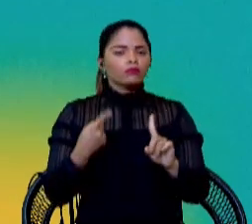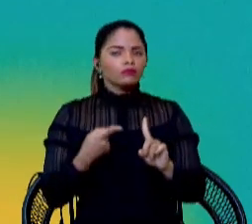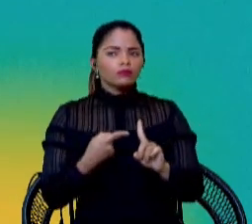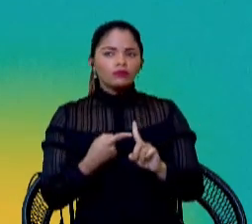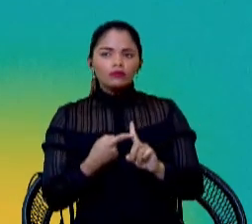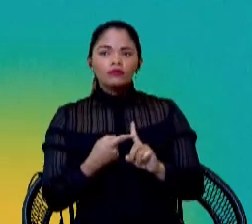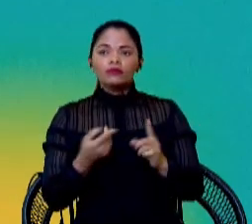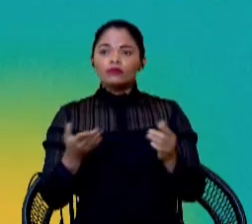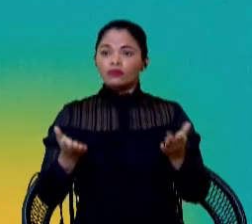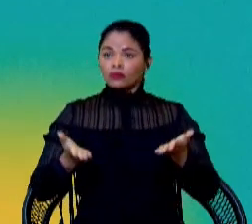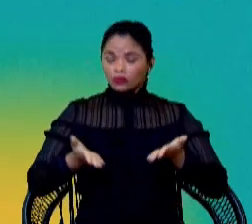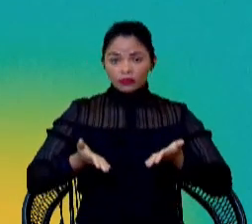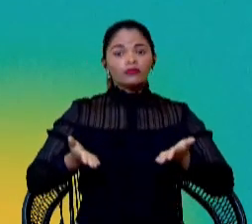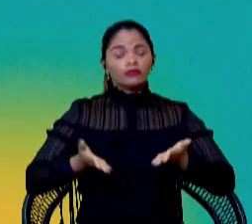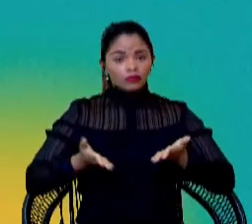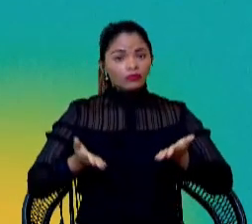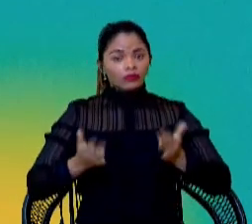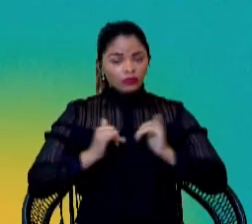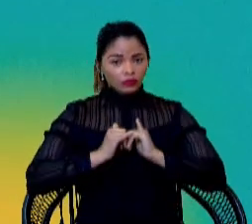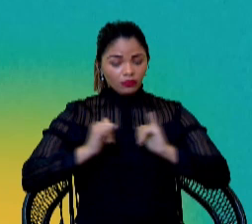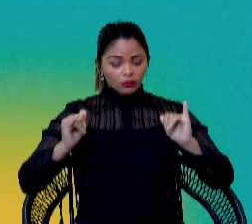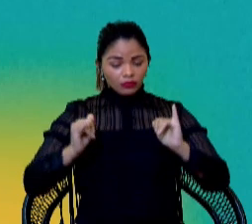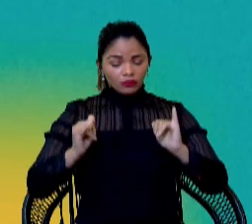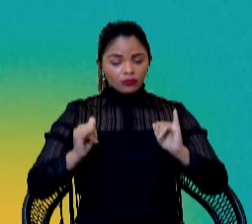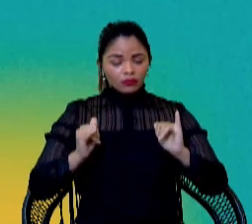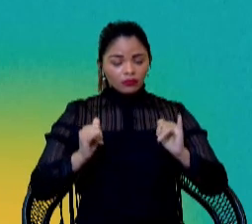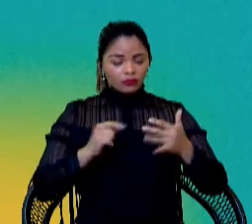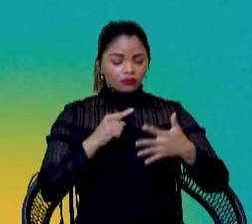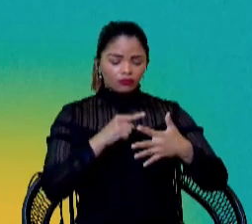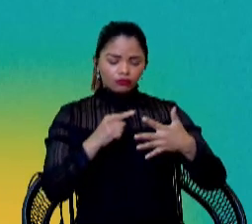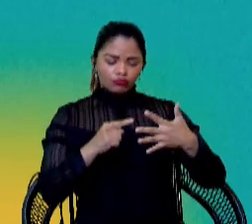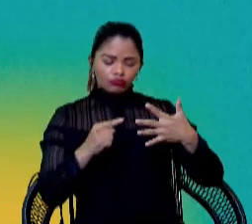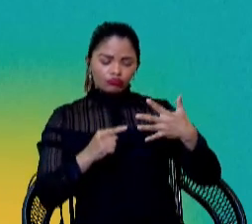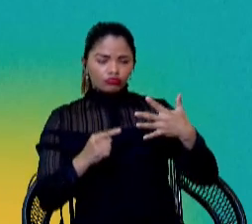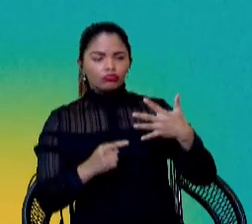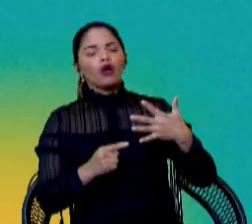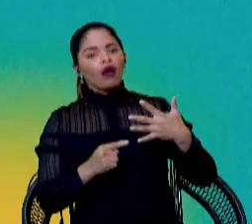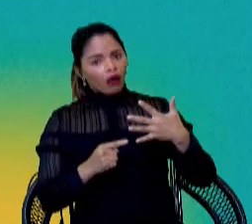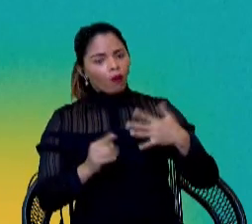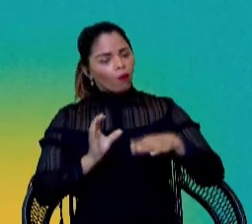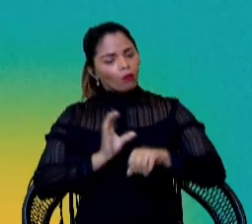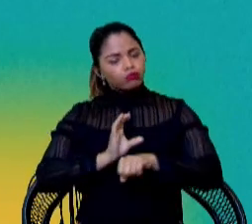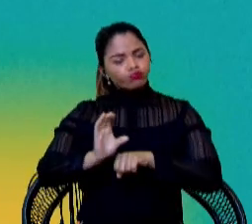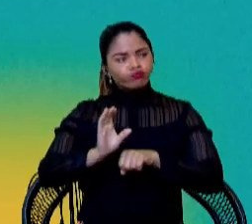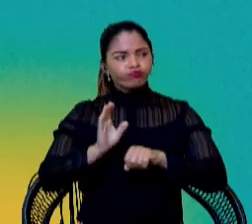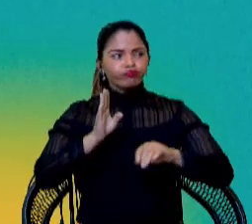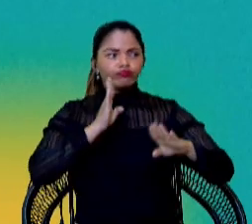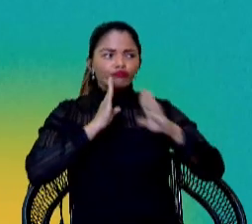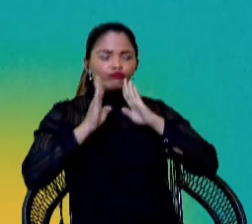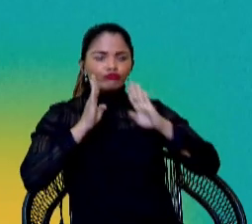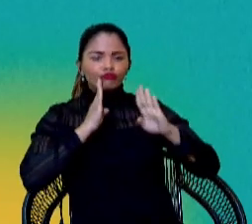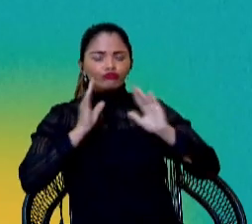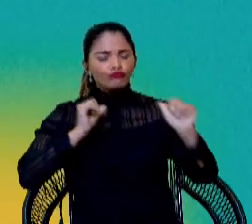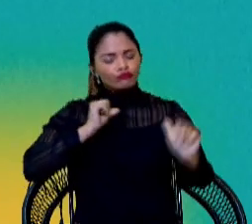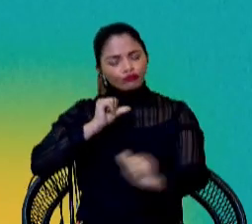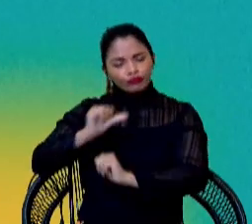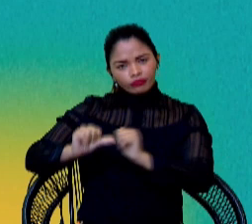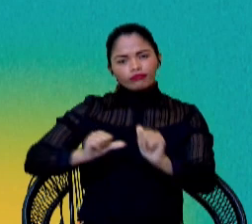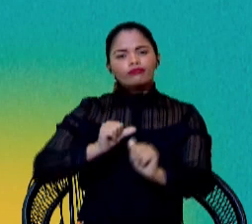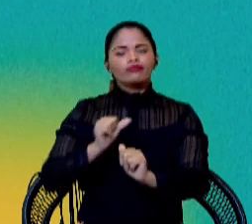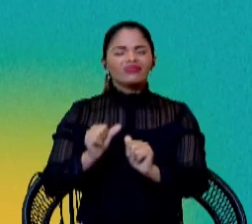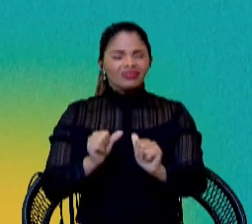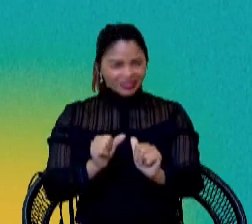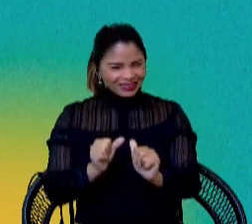gente? Hoje a gente vai falar um pouquinho dos primeiros passos para investir no Facebook, mas a gente deu uma mudada aqui, deu